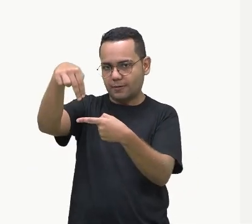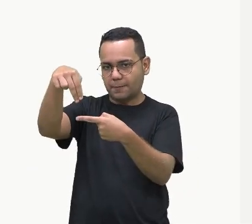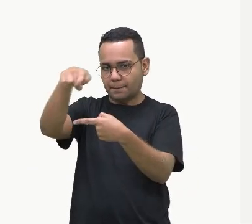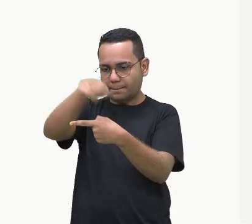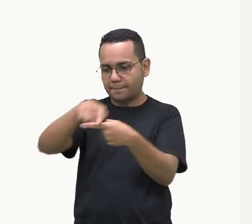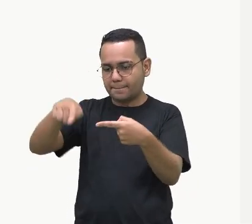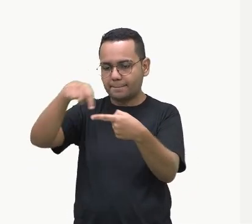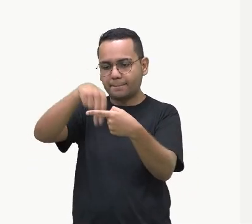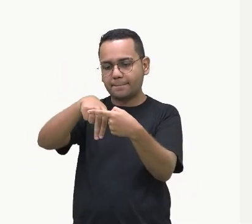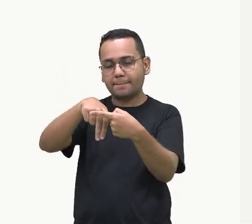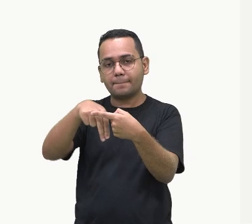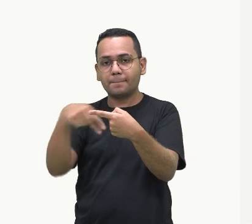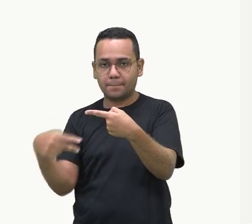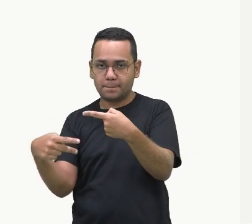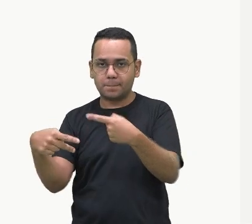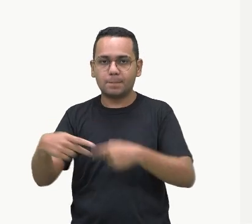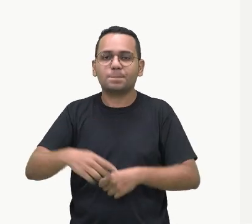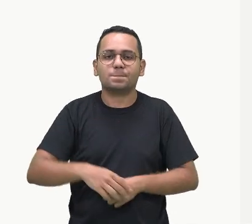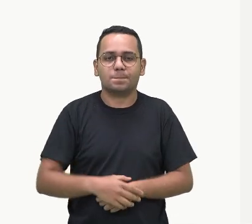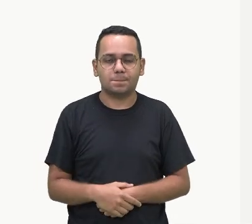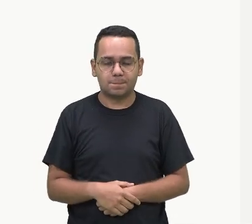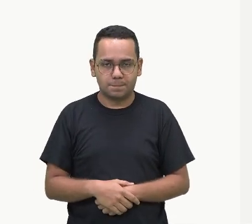está para NP.